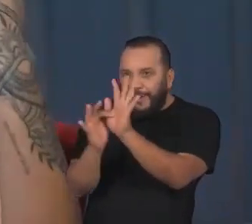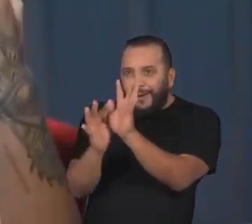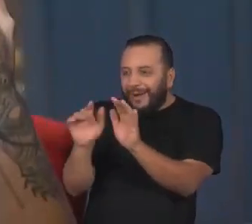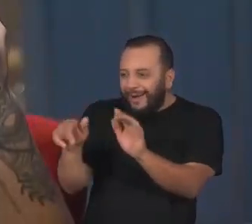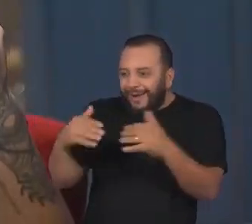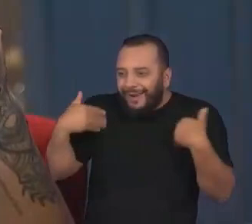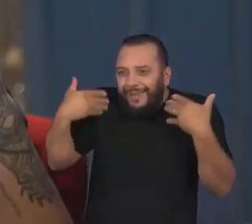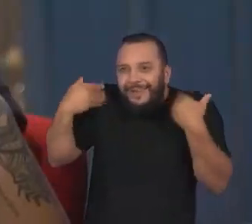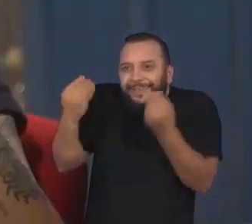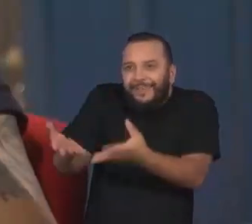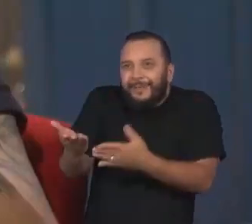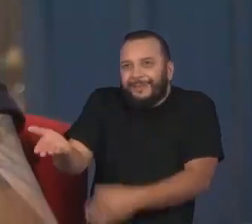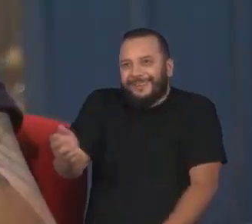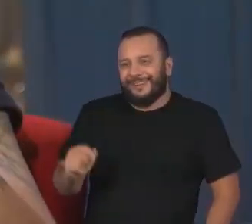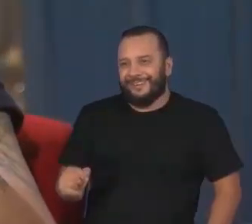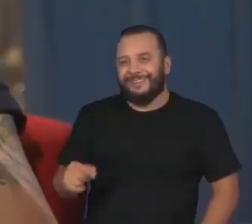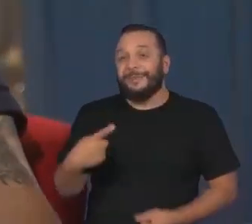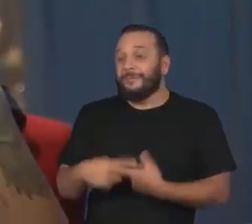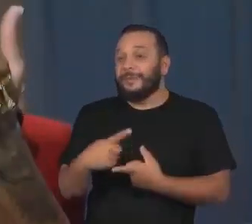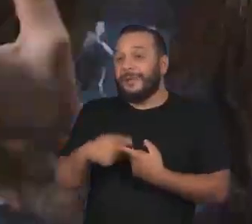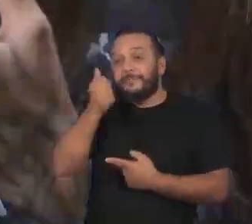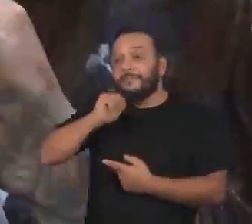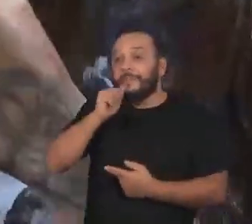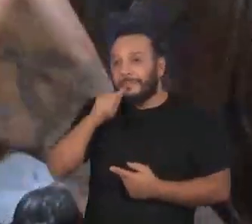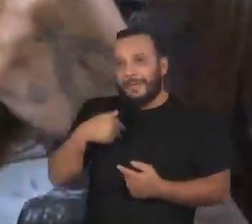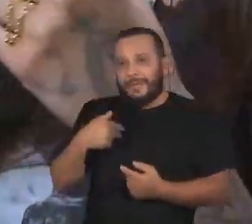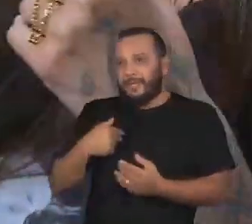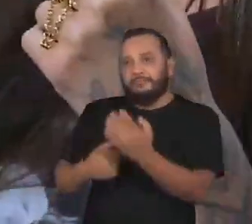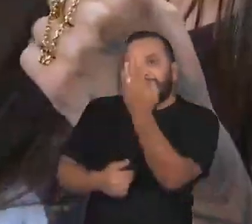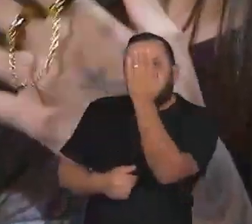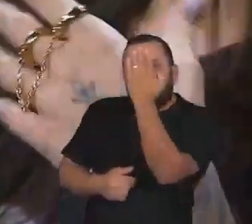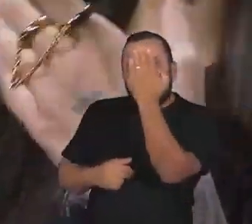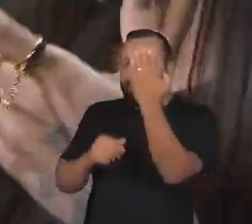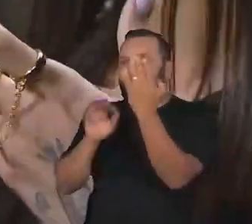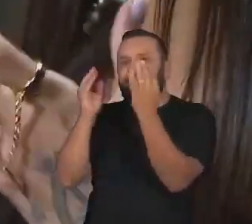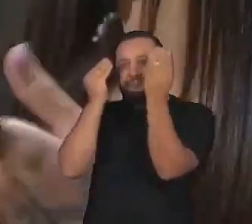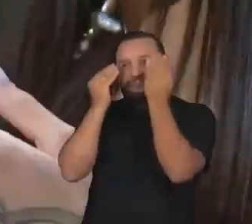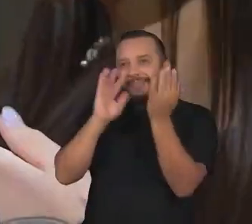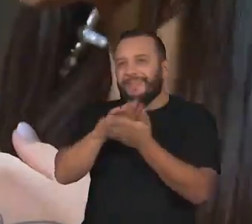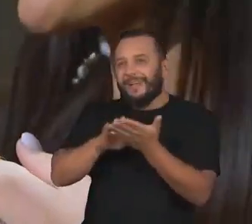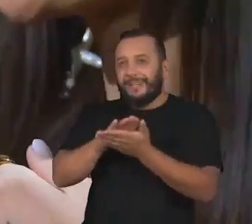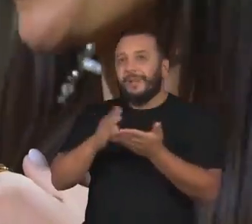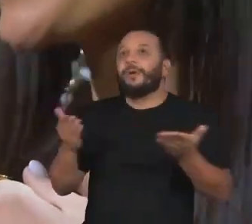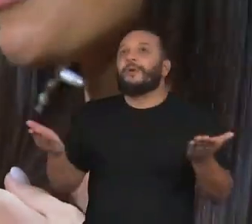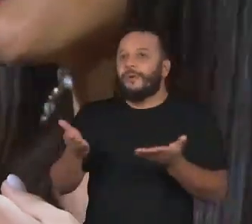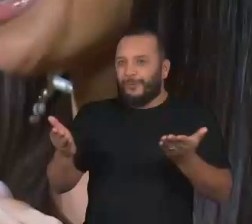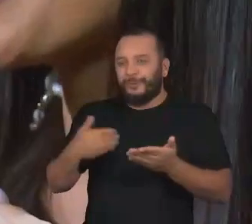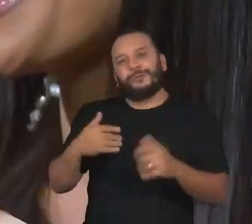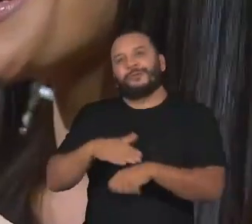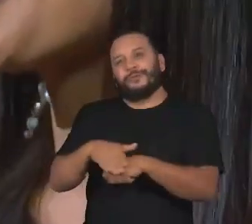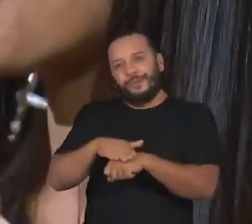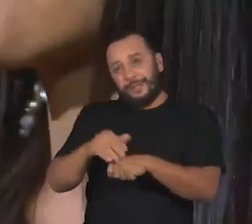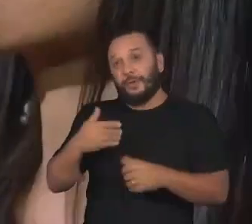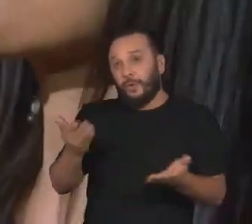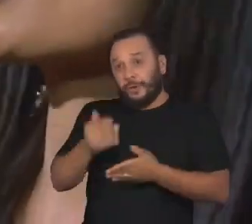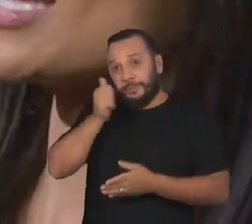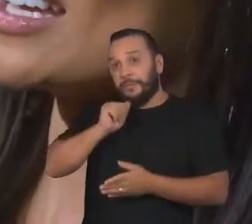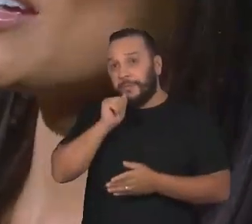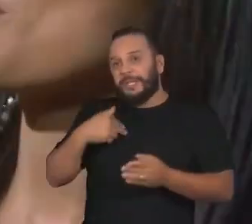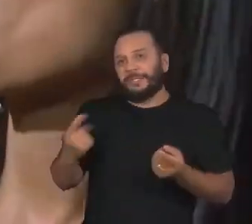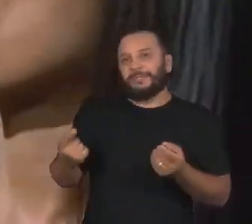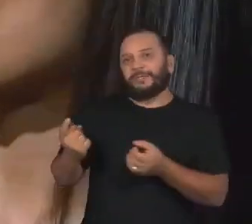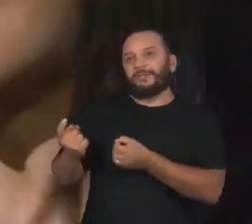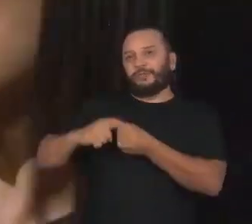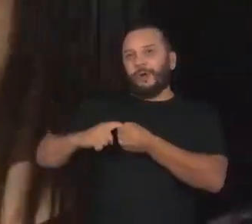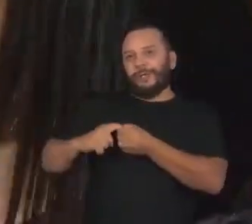tô vendo que a minha mãe não não olha mais para ela não tem tempo para ela e hoje a gente conversa sobre isso que hoje minha mãe é Minha sócia na minha marca de maquiagem então é muito emocionante